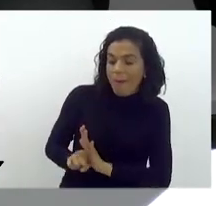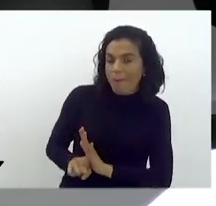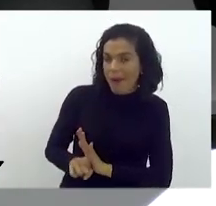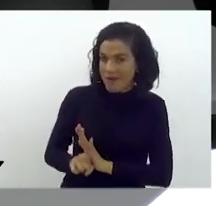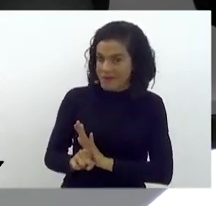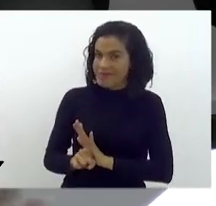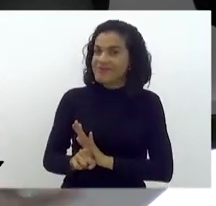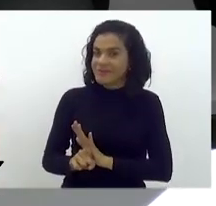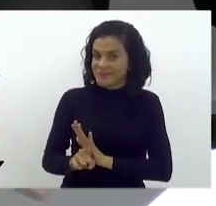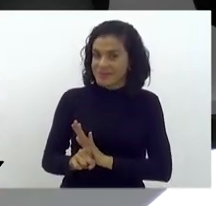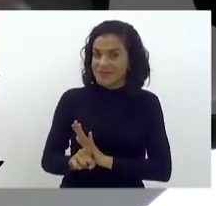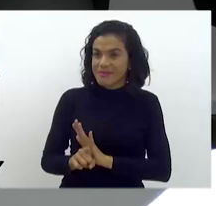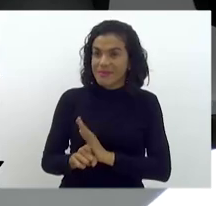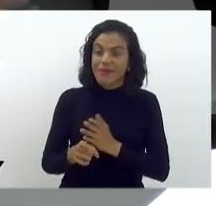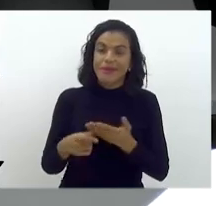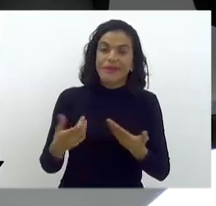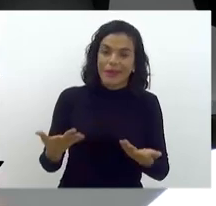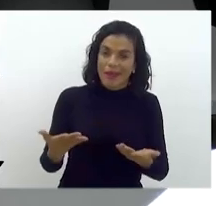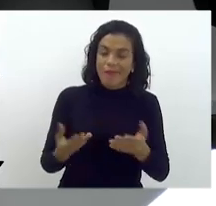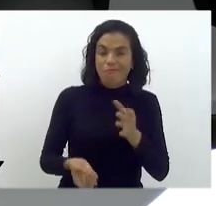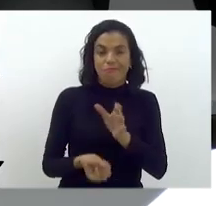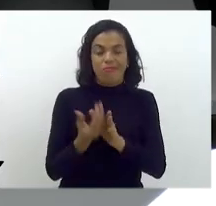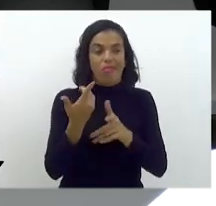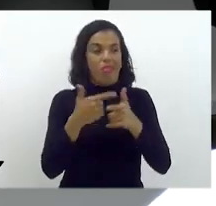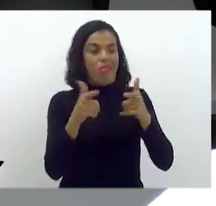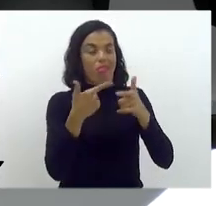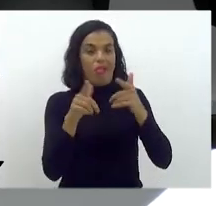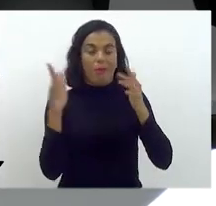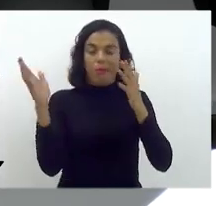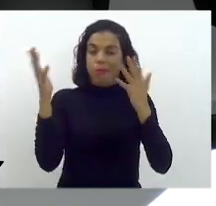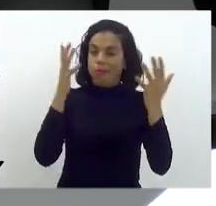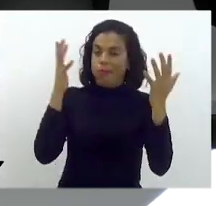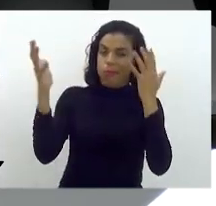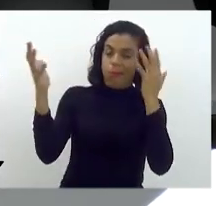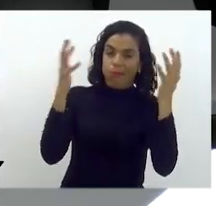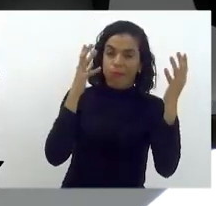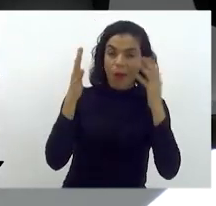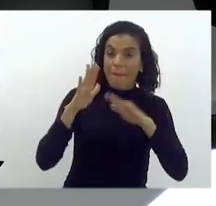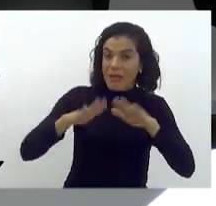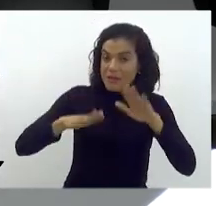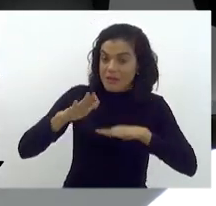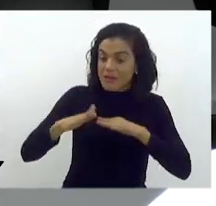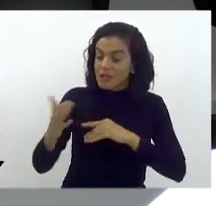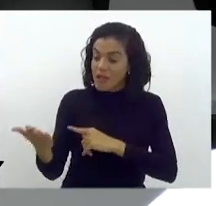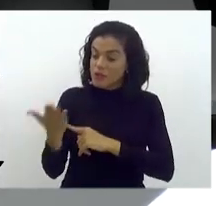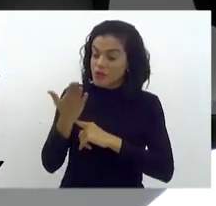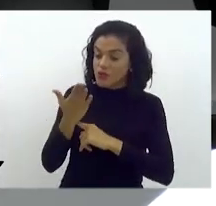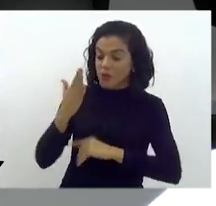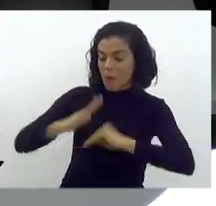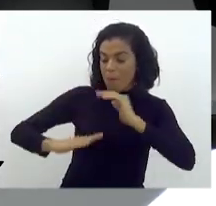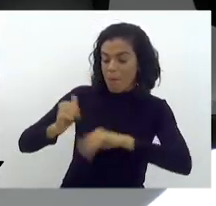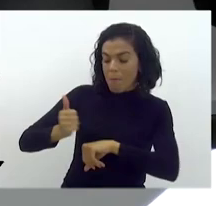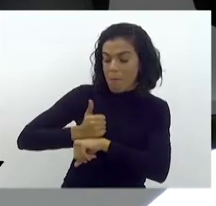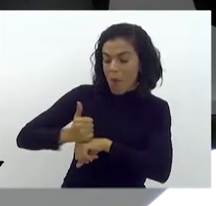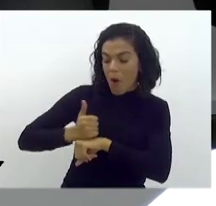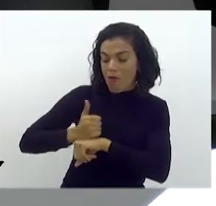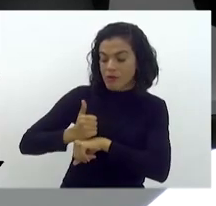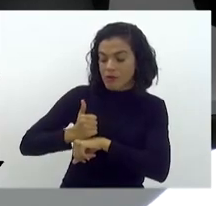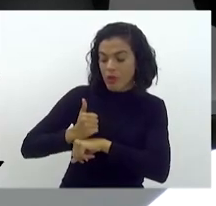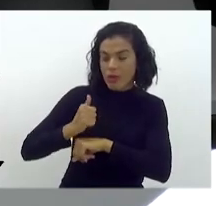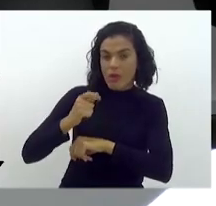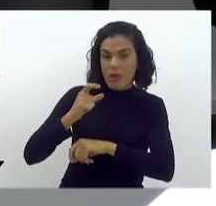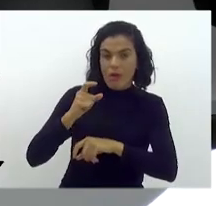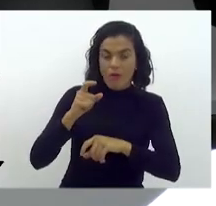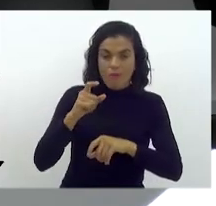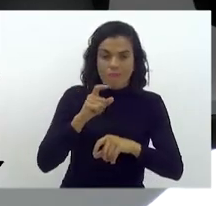para E aí fica meio perdido às vezes né mas muitas vezes com auxílio de um técnico como doutor Pablo falou